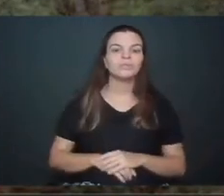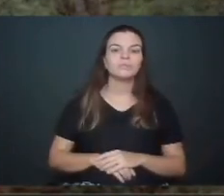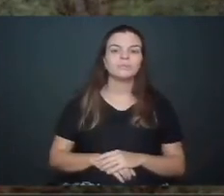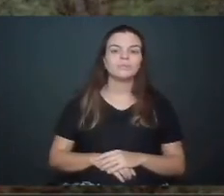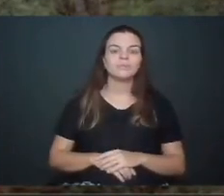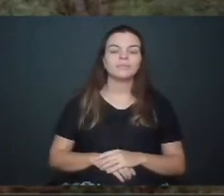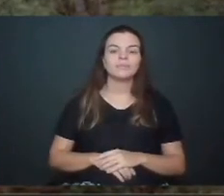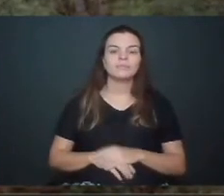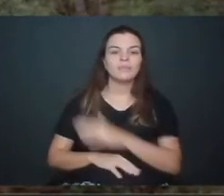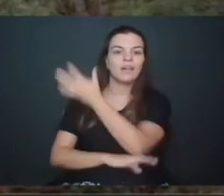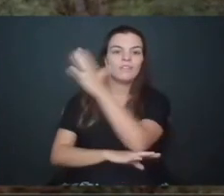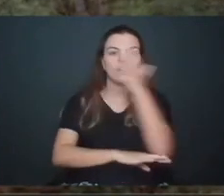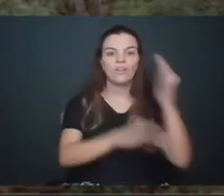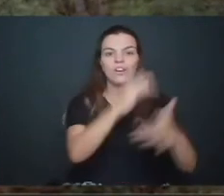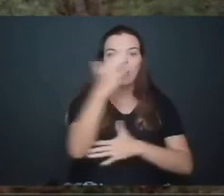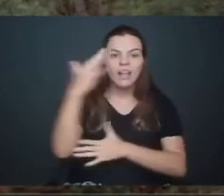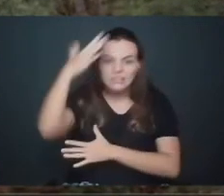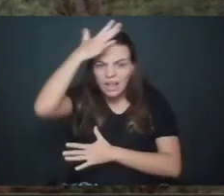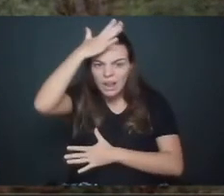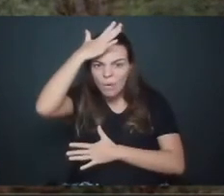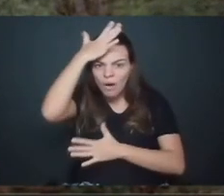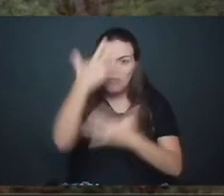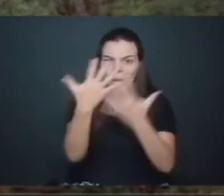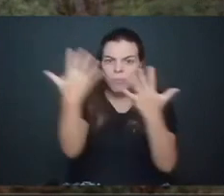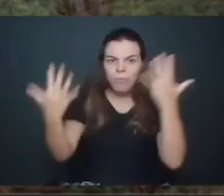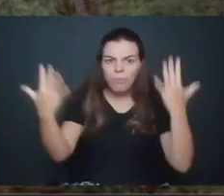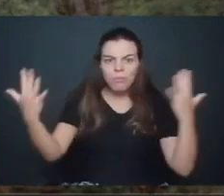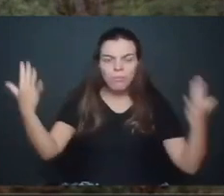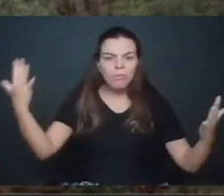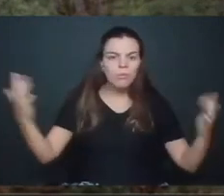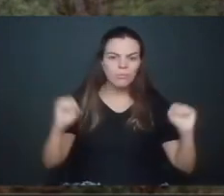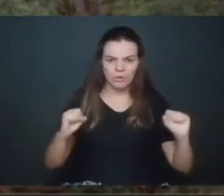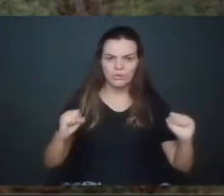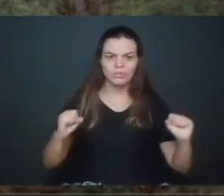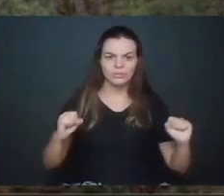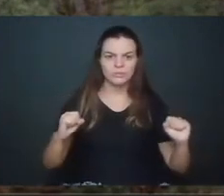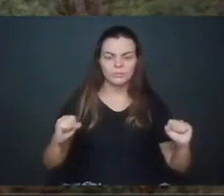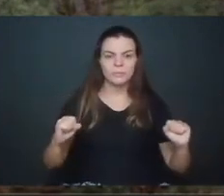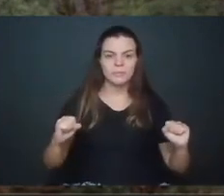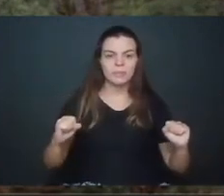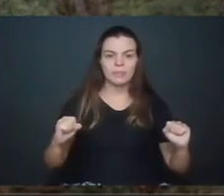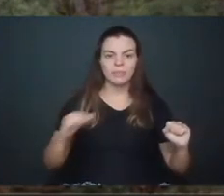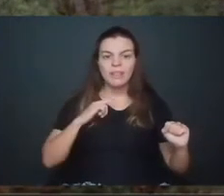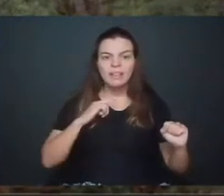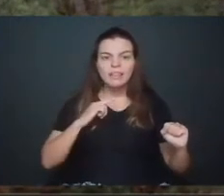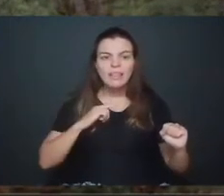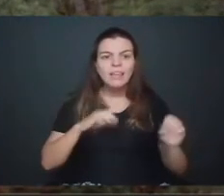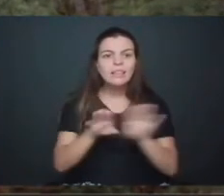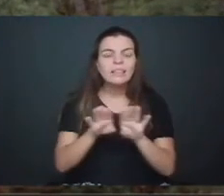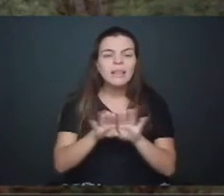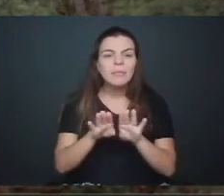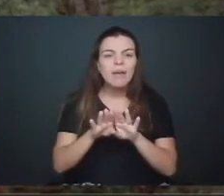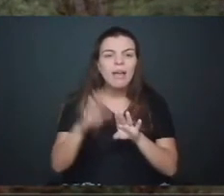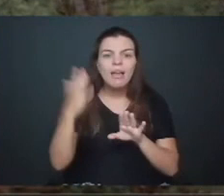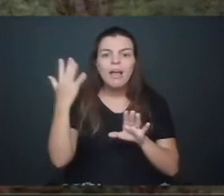de araucária, que está a mãe mais grossa ali, e estão os outros filhotes em volta, se a lei